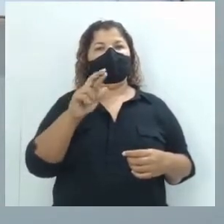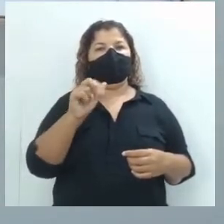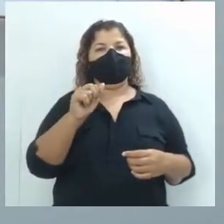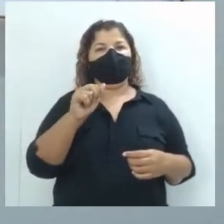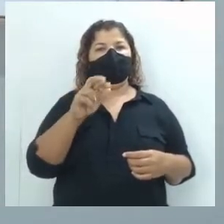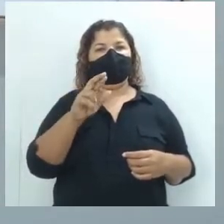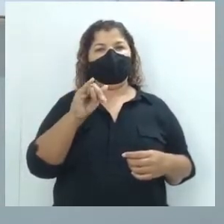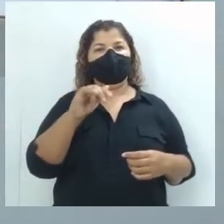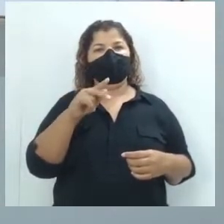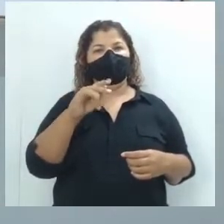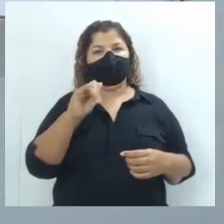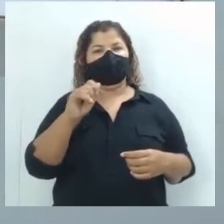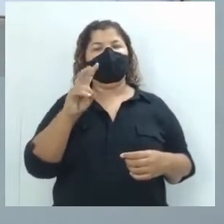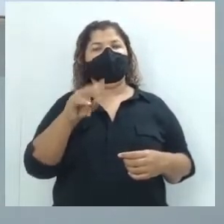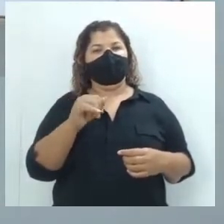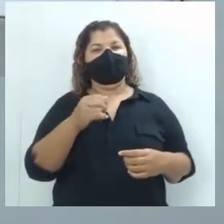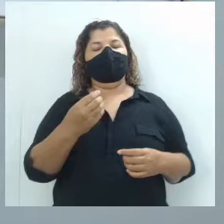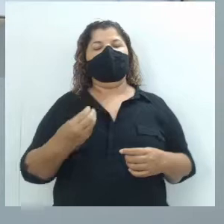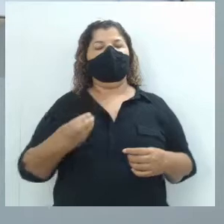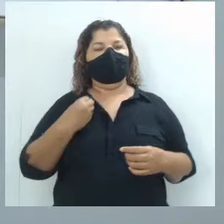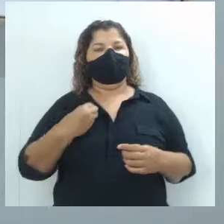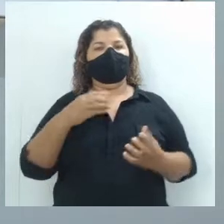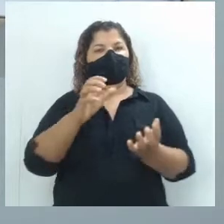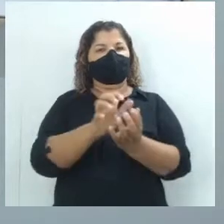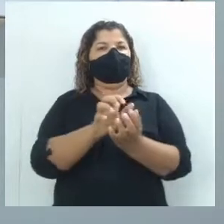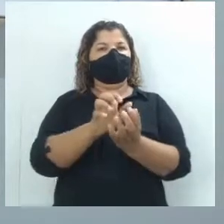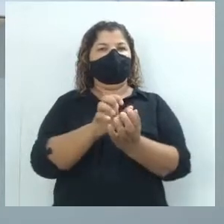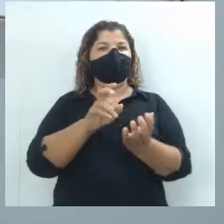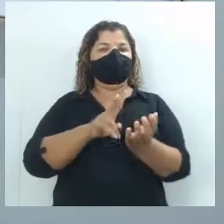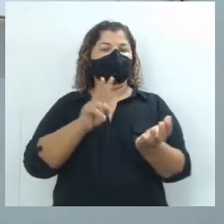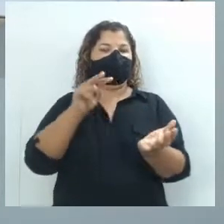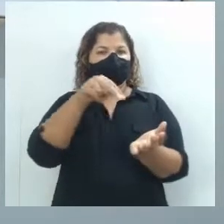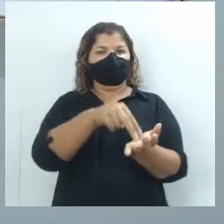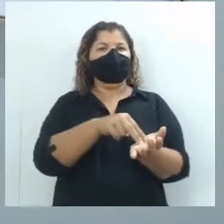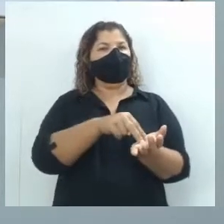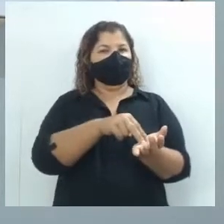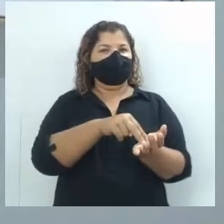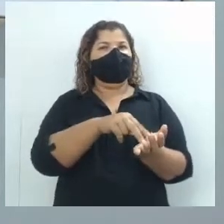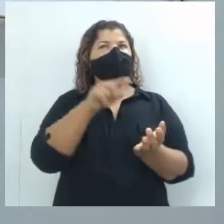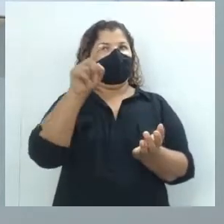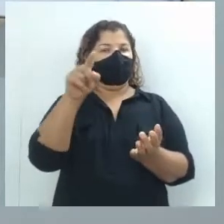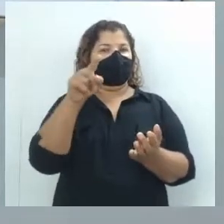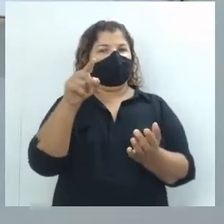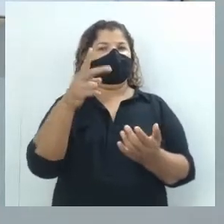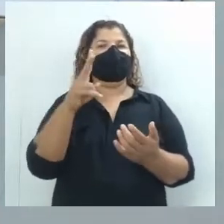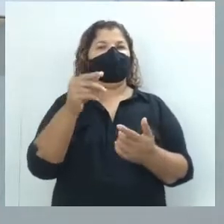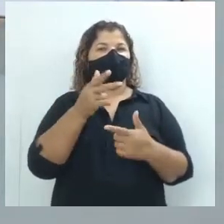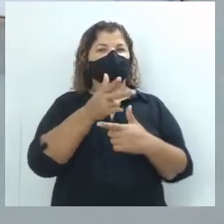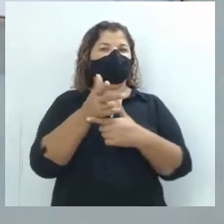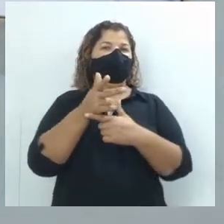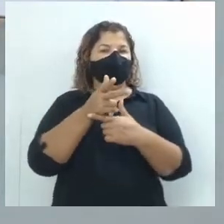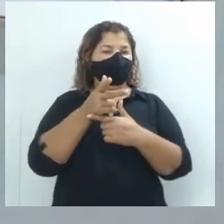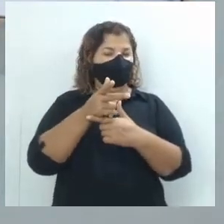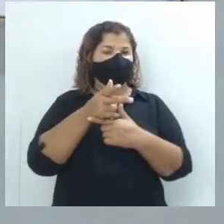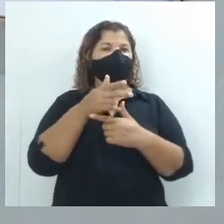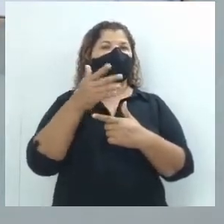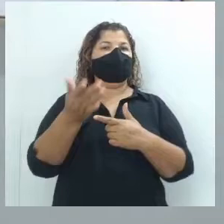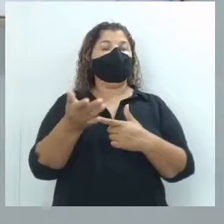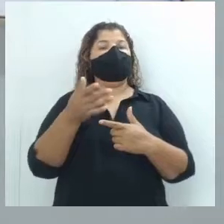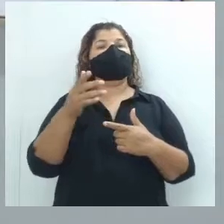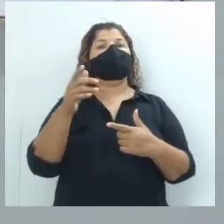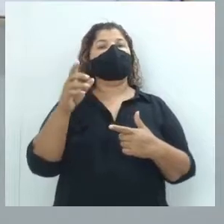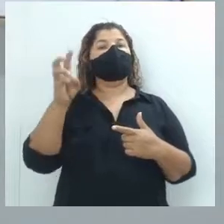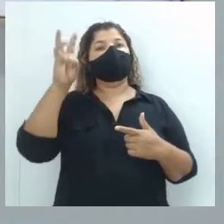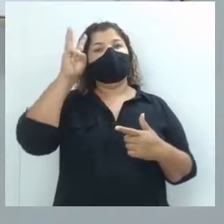receber o EducaPE ao vivo, beleza? Na segunda-feira o EducaPE vai ser transmitido de Araripina. Na